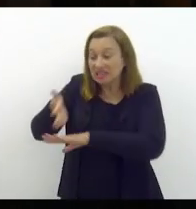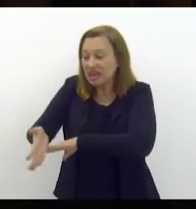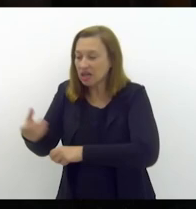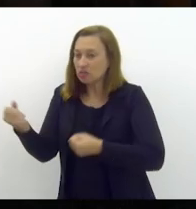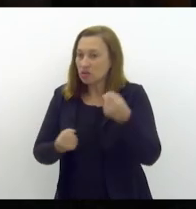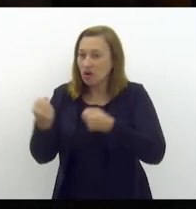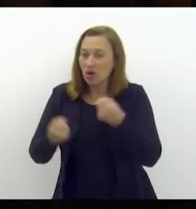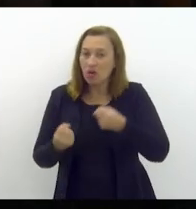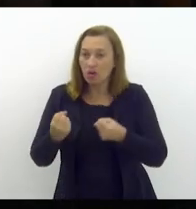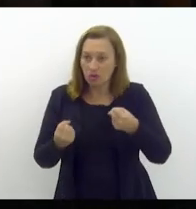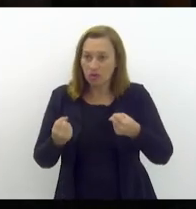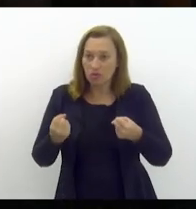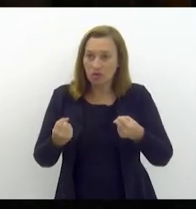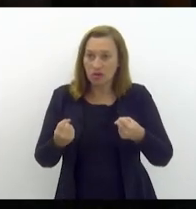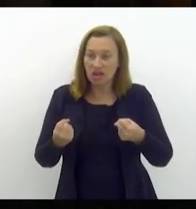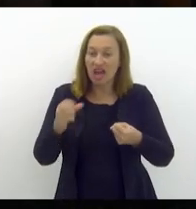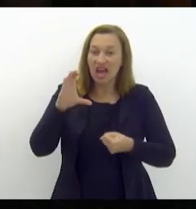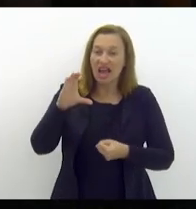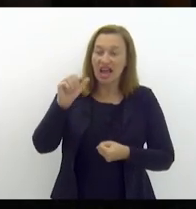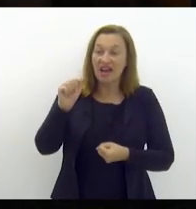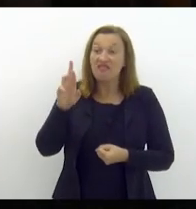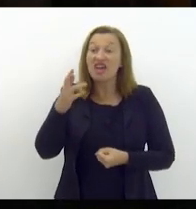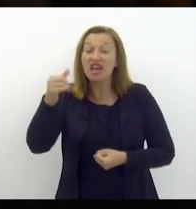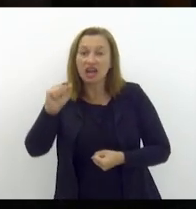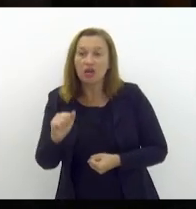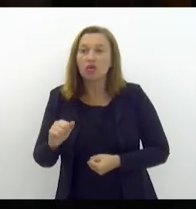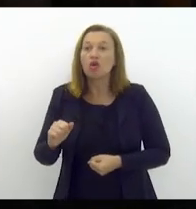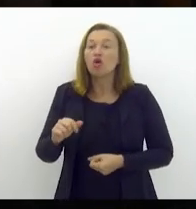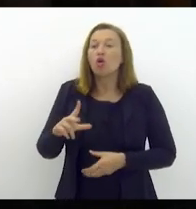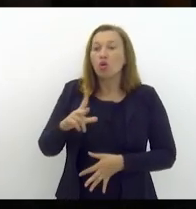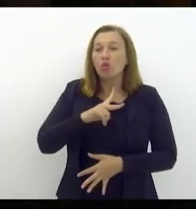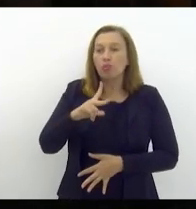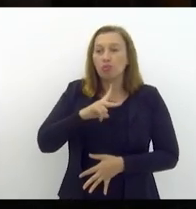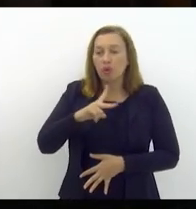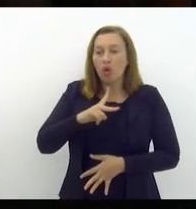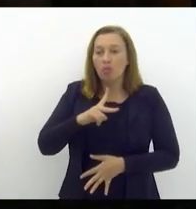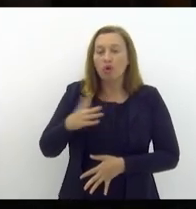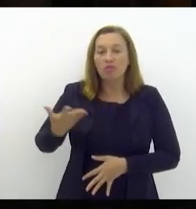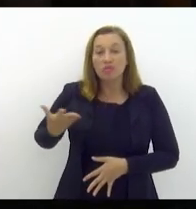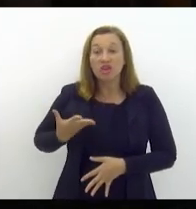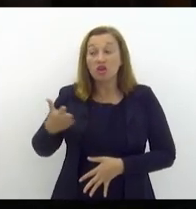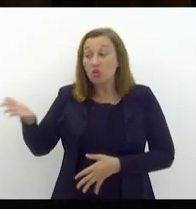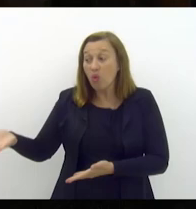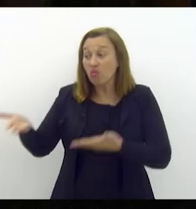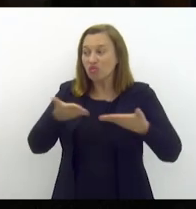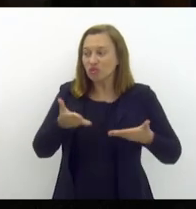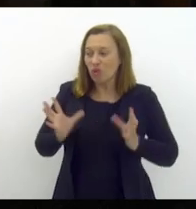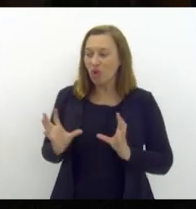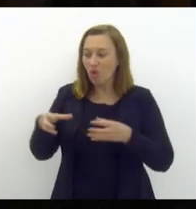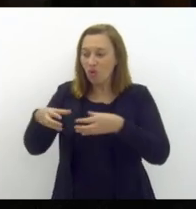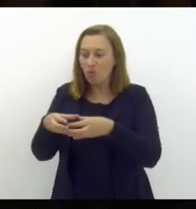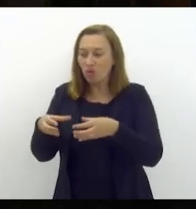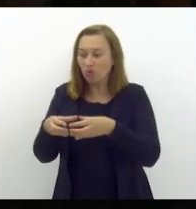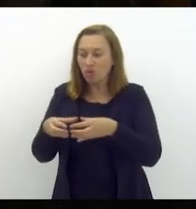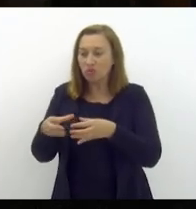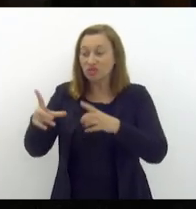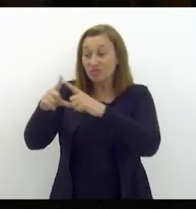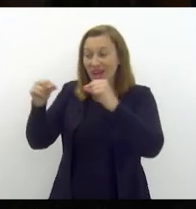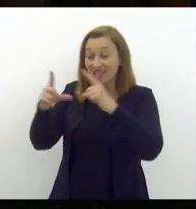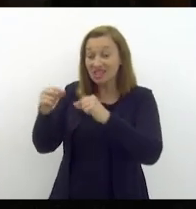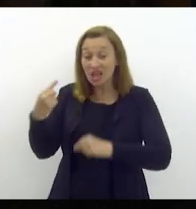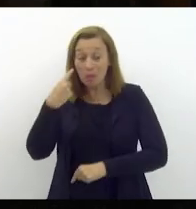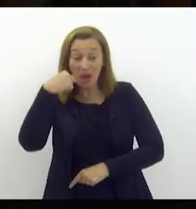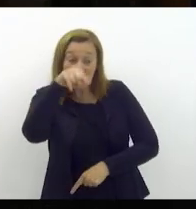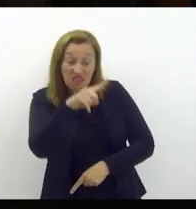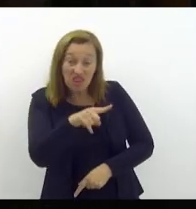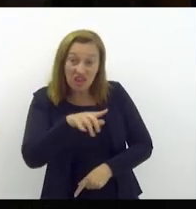convidou a Comissão de Segurança de Brasília para vir aqui no Rio de Janeiro para visitar uma comunidade. Mas como o Marcelo falou, não